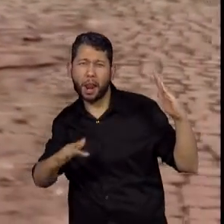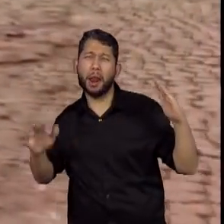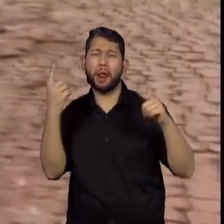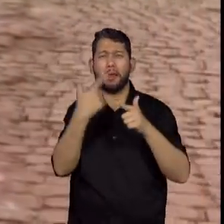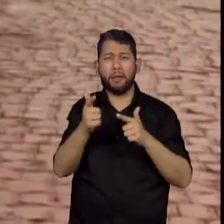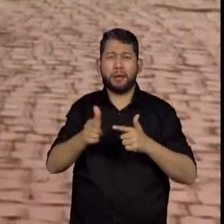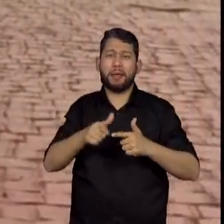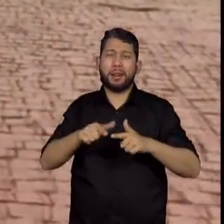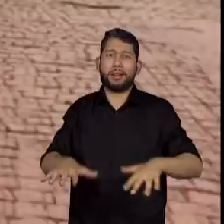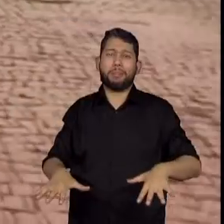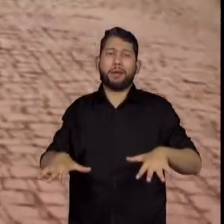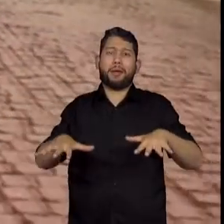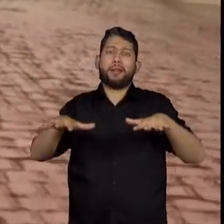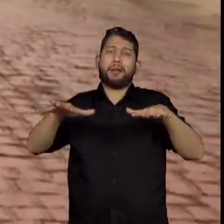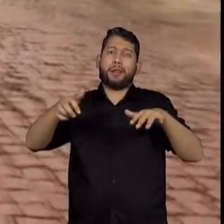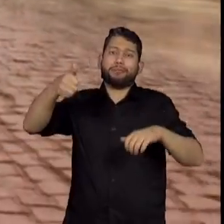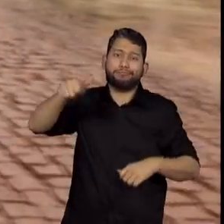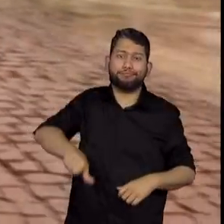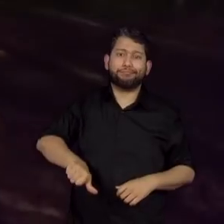inundações.